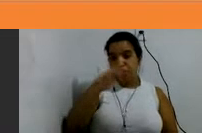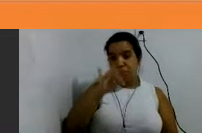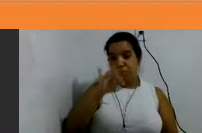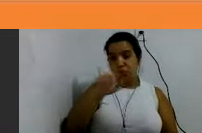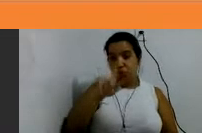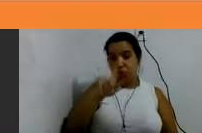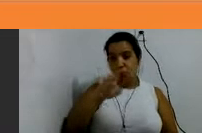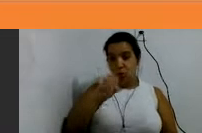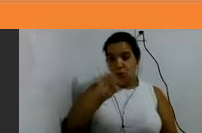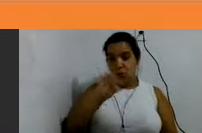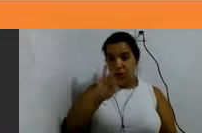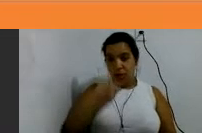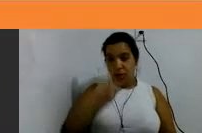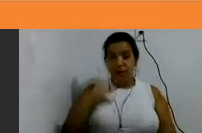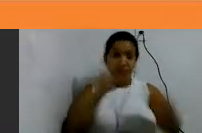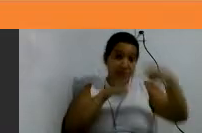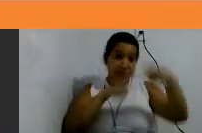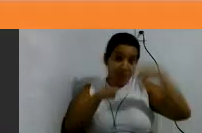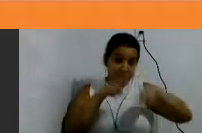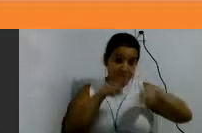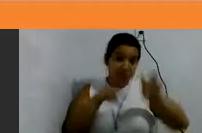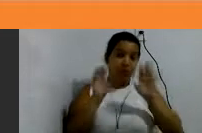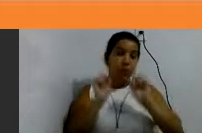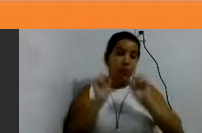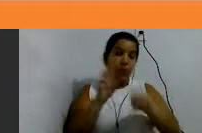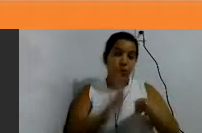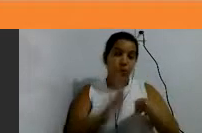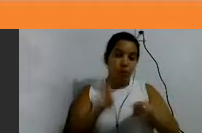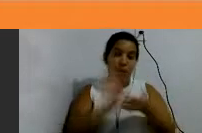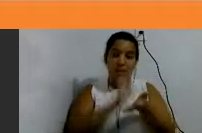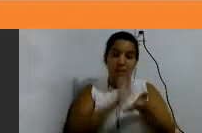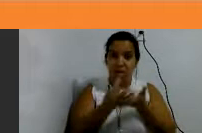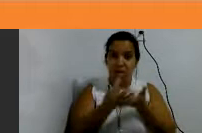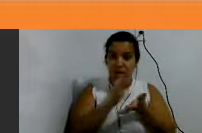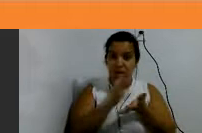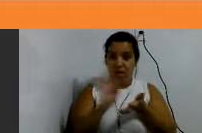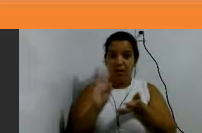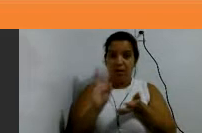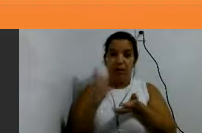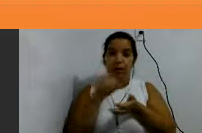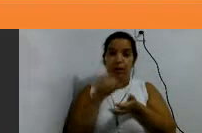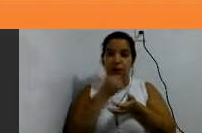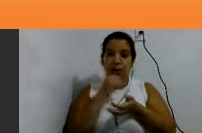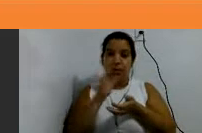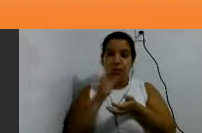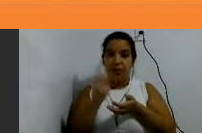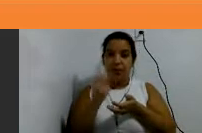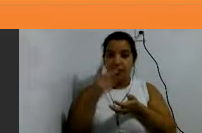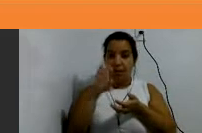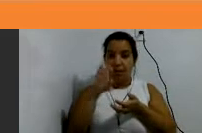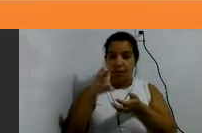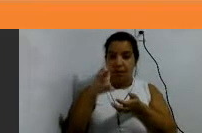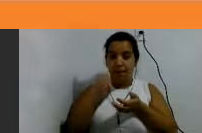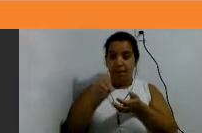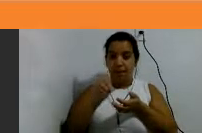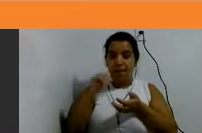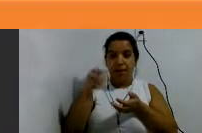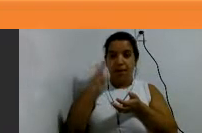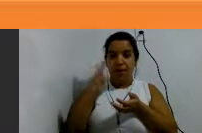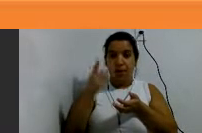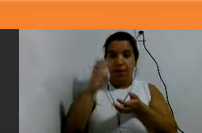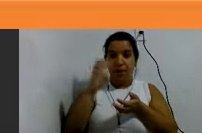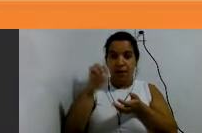exame histopatológico, a gente pode usar técnicas histológicas como hematoxilina e eosina,